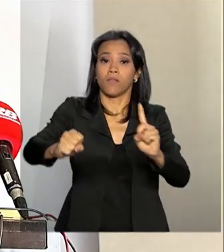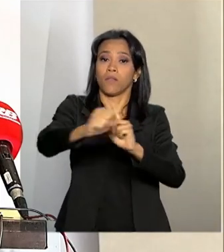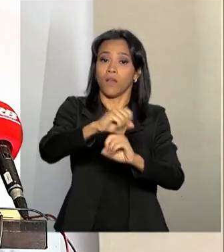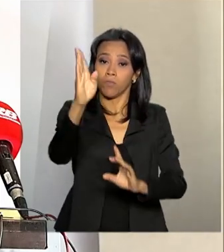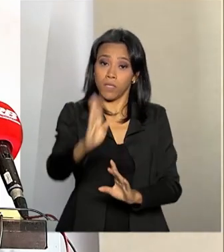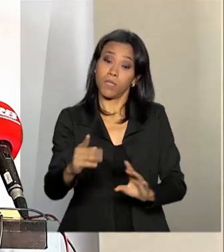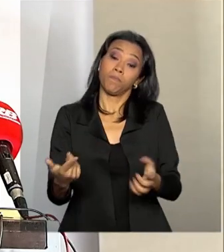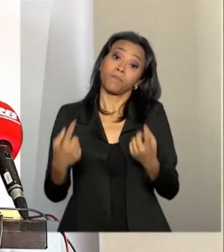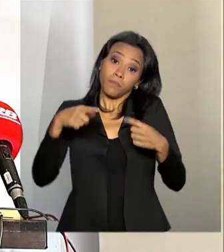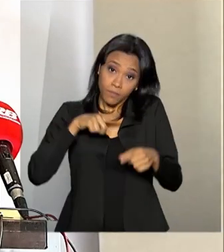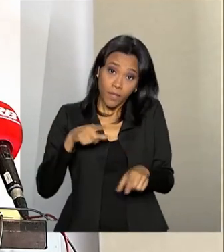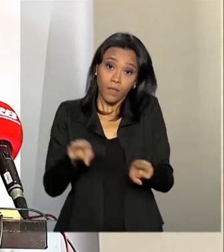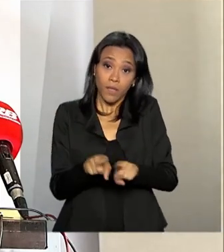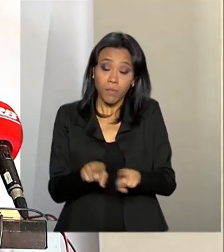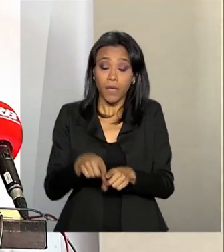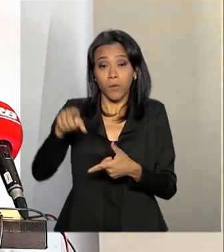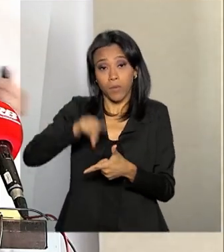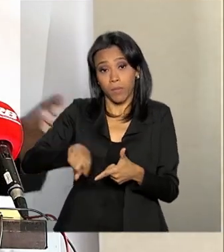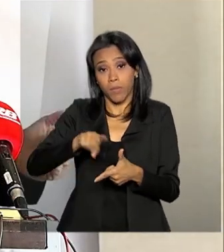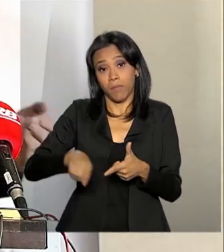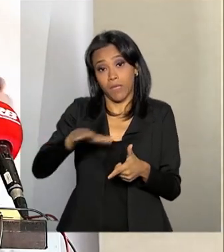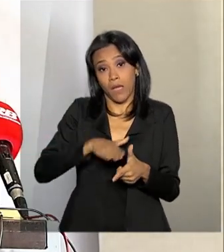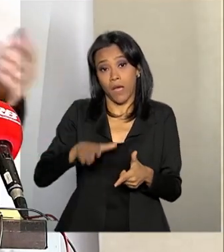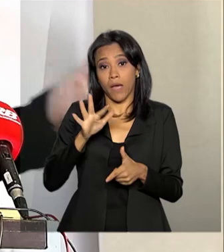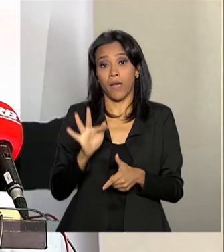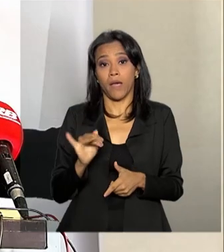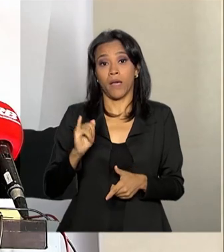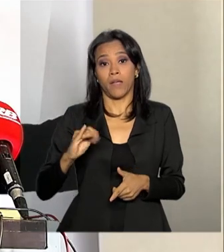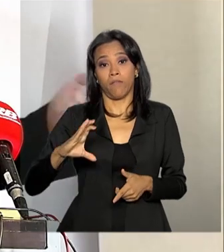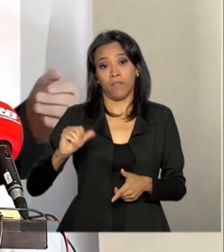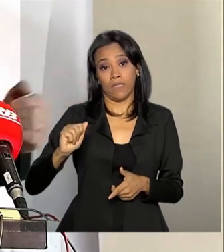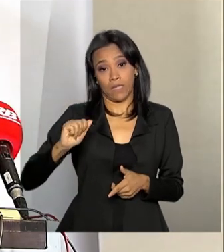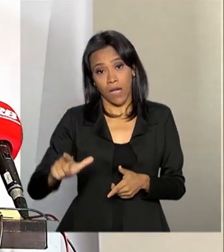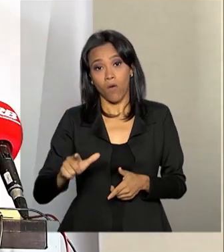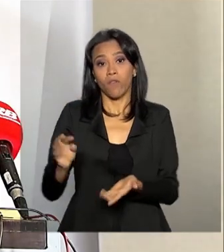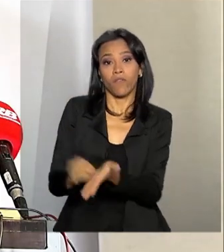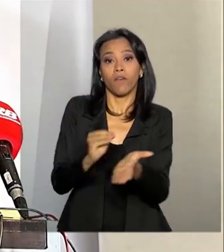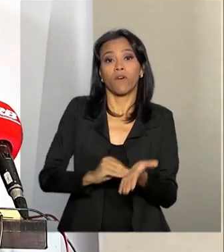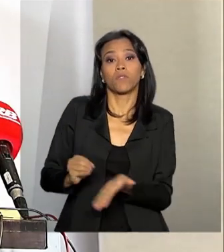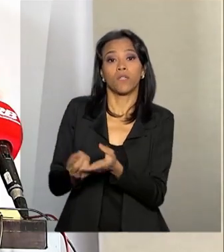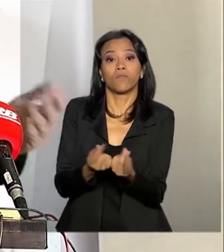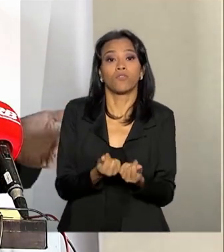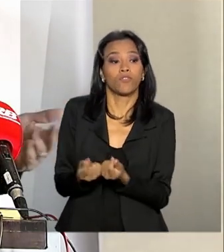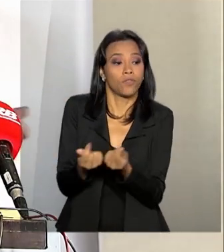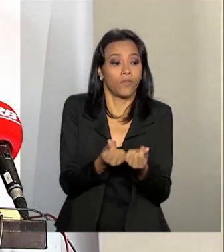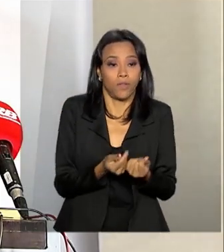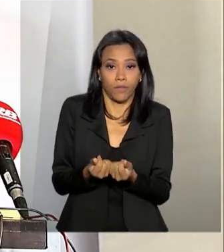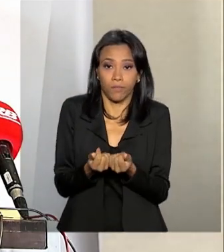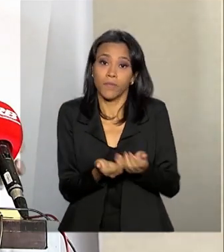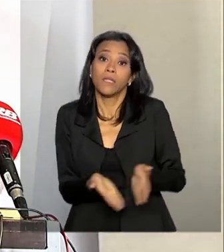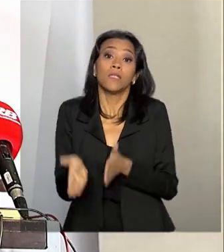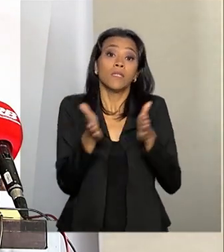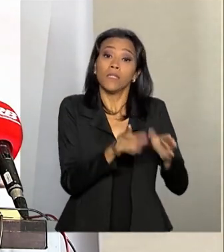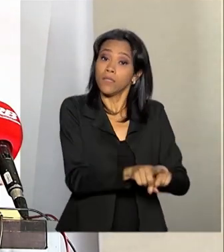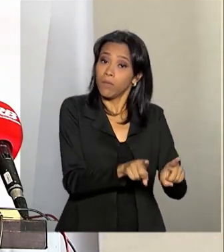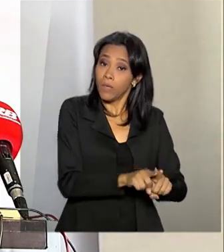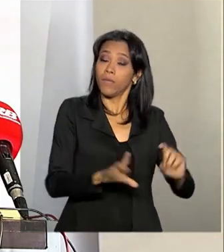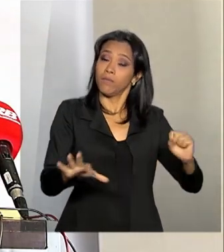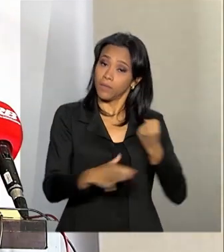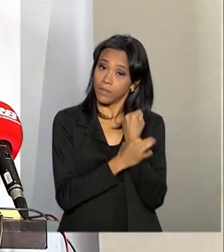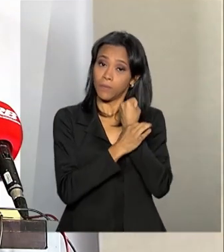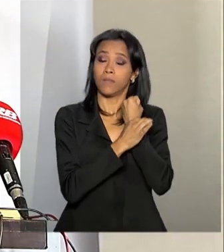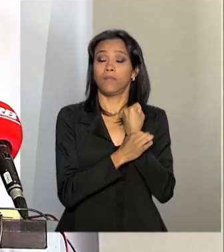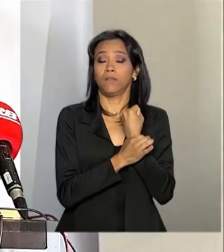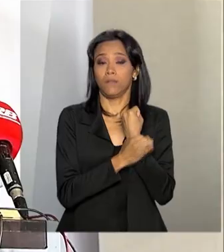que afeta a qualidade daí dos serviços públicos, que os recursos começam a faltar, e por outro lado a questão da segurança pública e